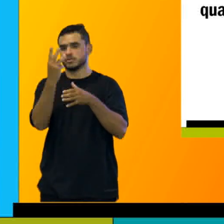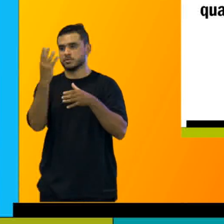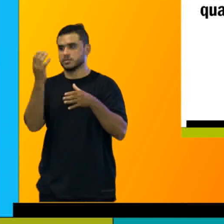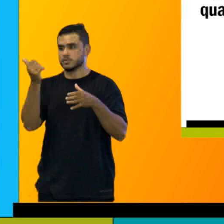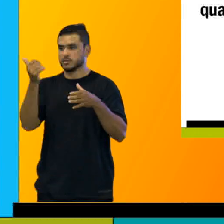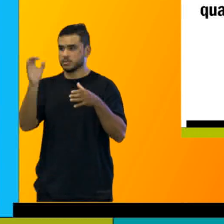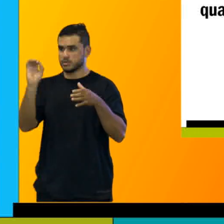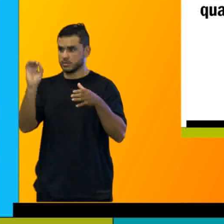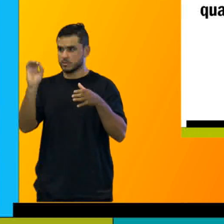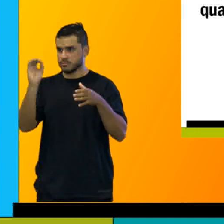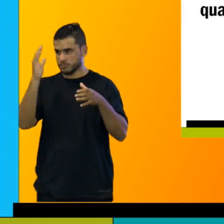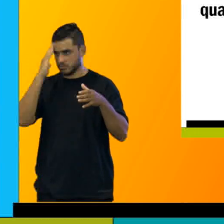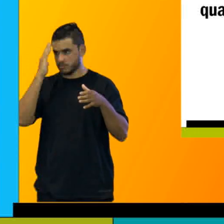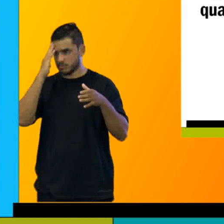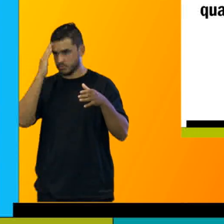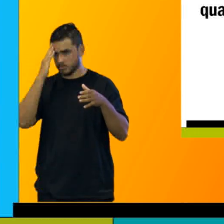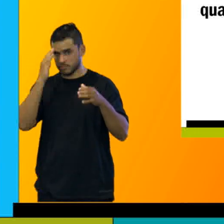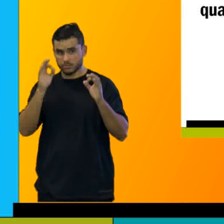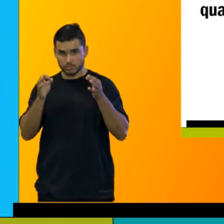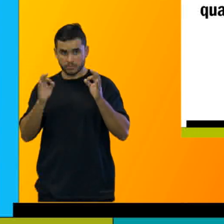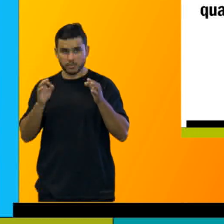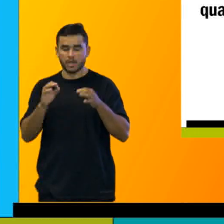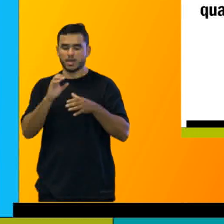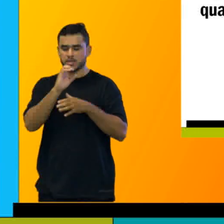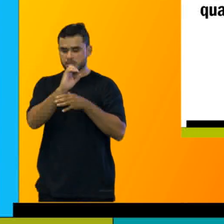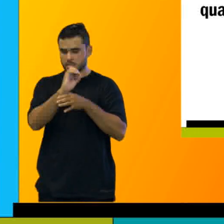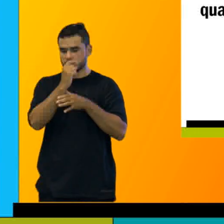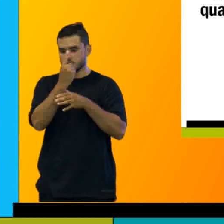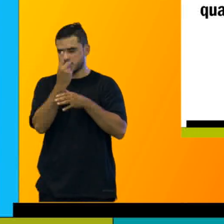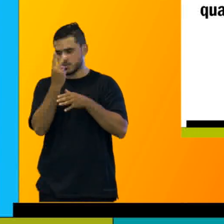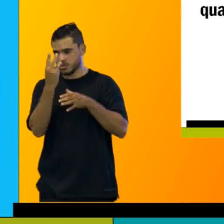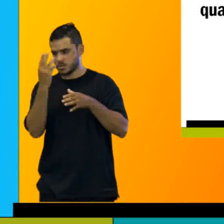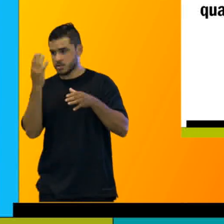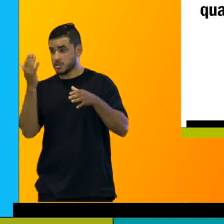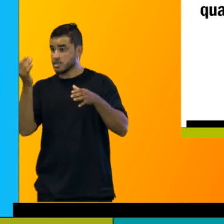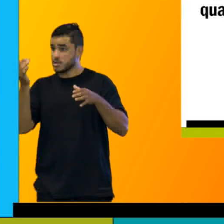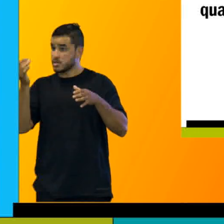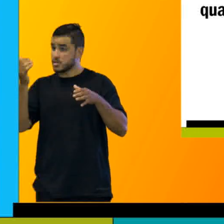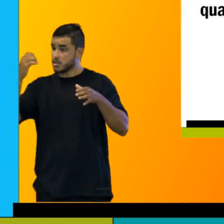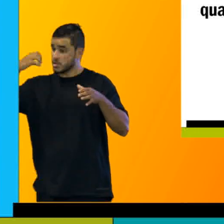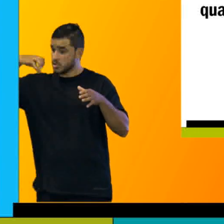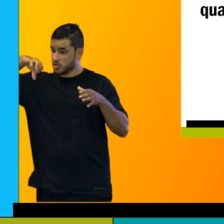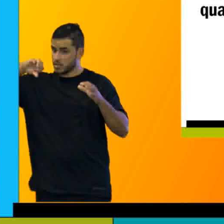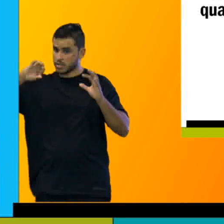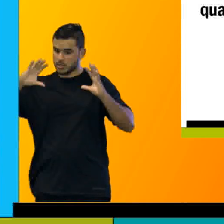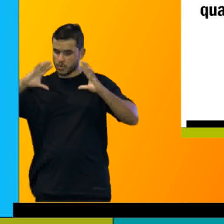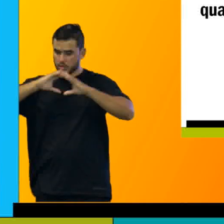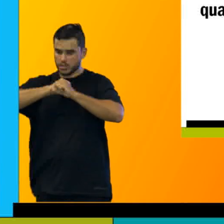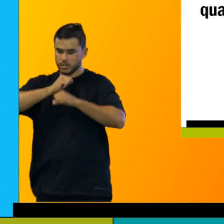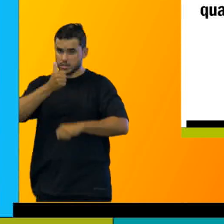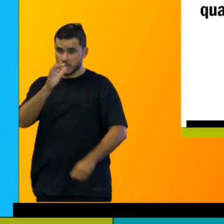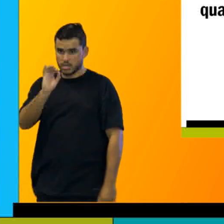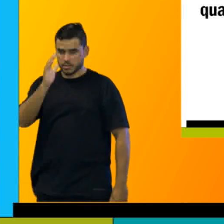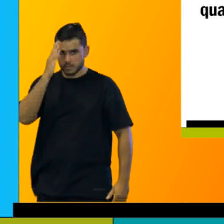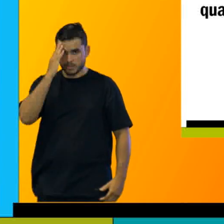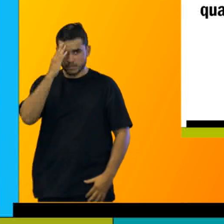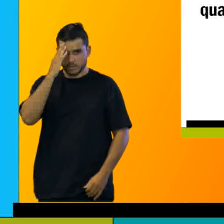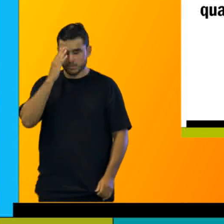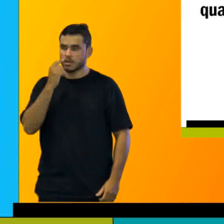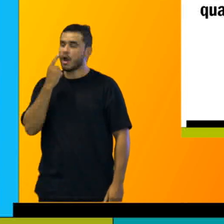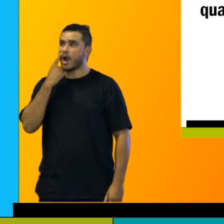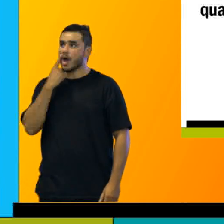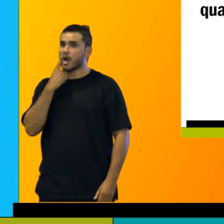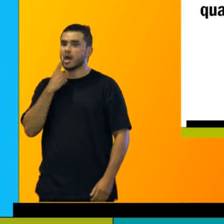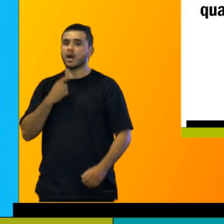o 0. Então, quando eu vou contar no sistema decimal, como é que eu conto? 1, 2, 3, 4, 5, 6, 7, 8, 9.